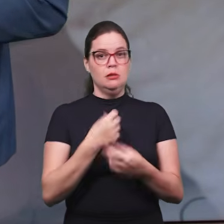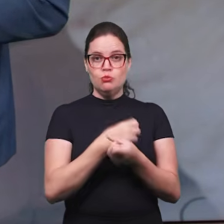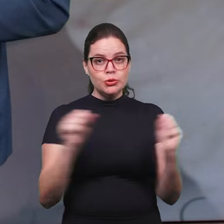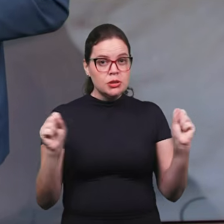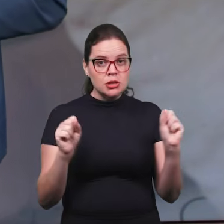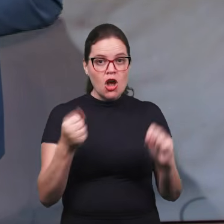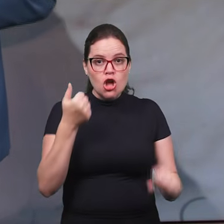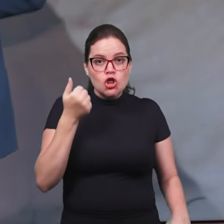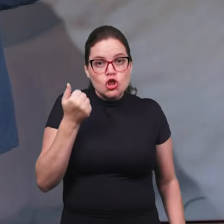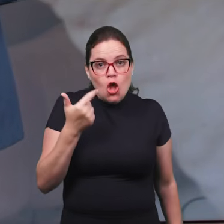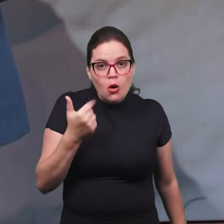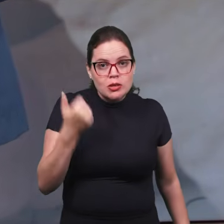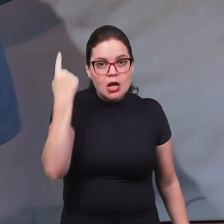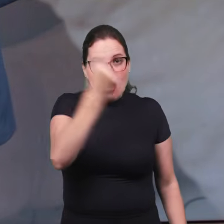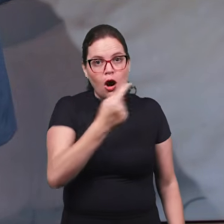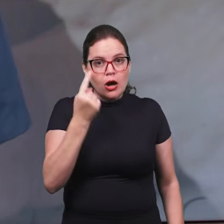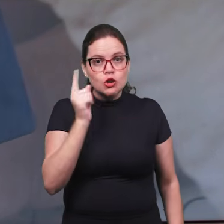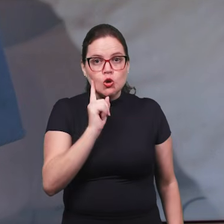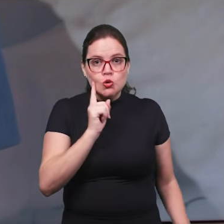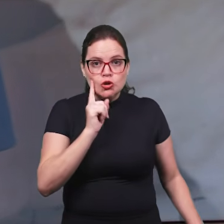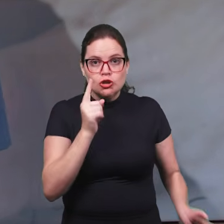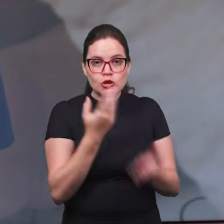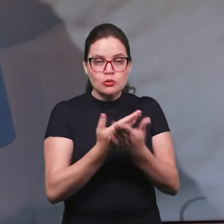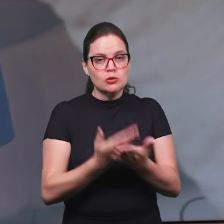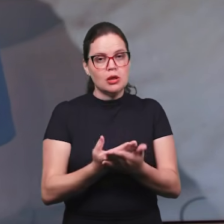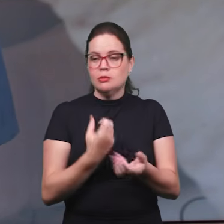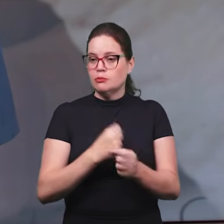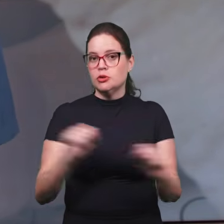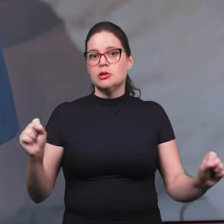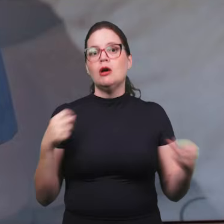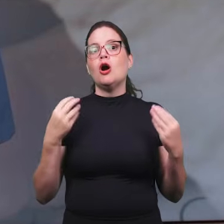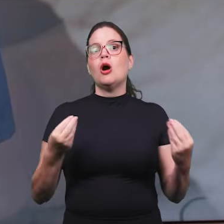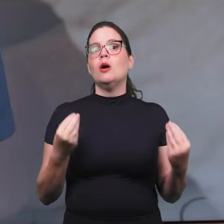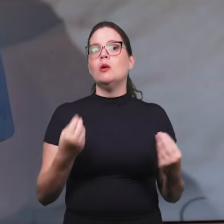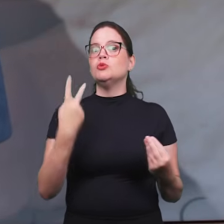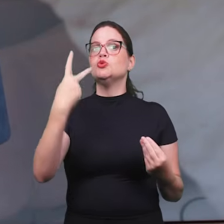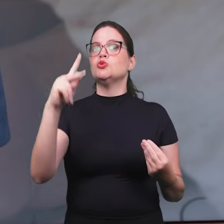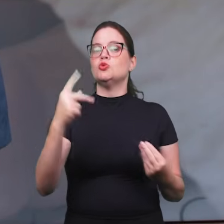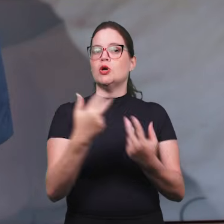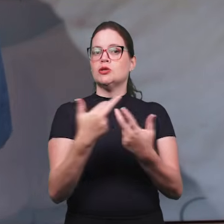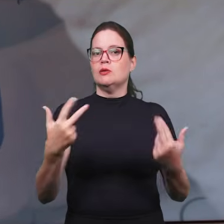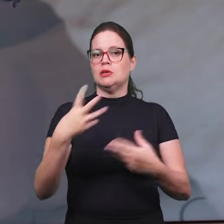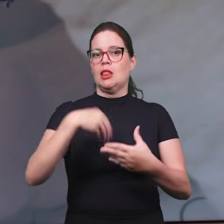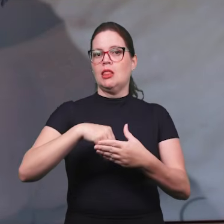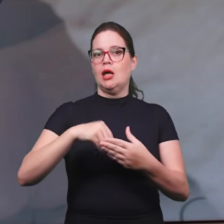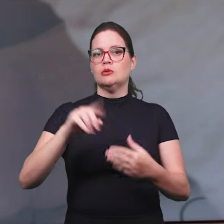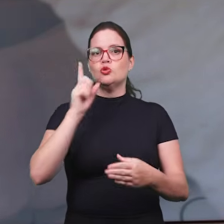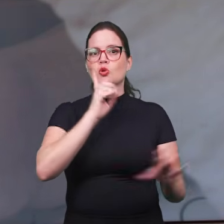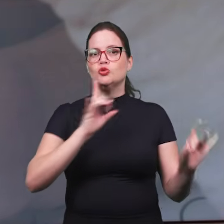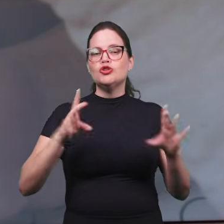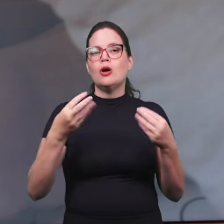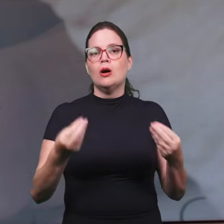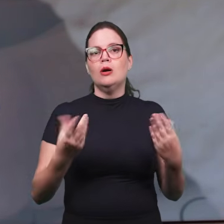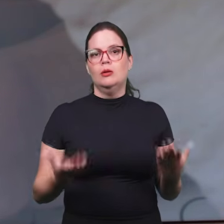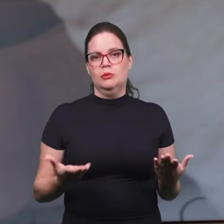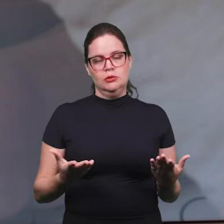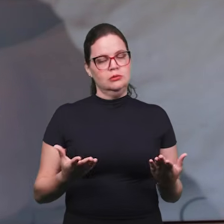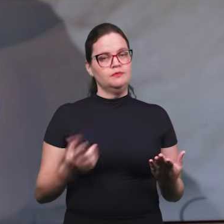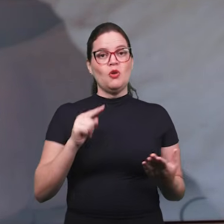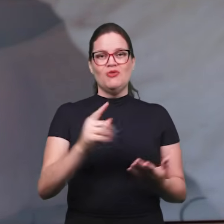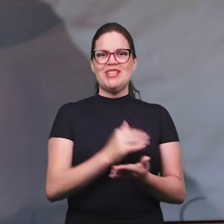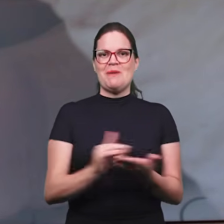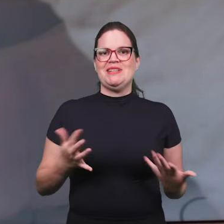isso é impossível de manter de acordo com a sua rotina. Então você começa muito